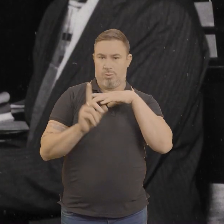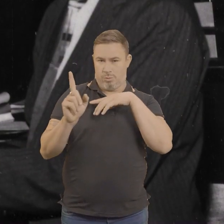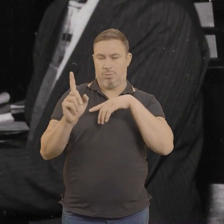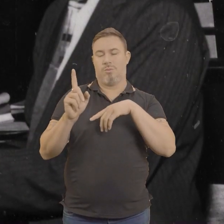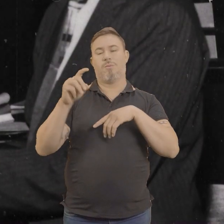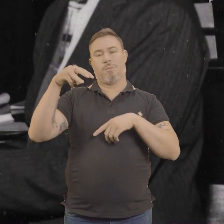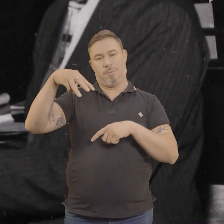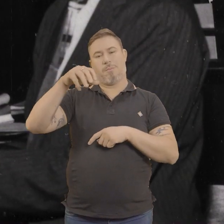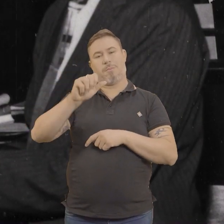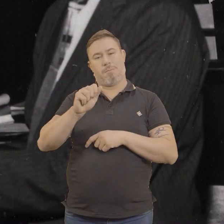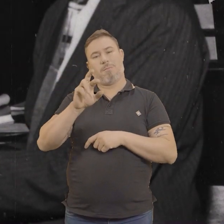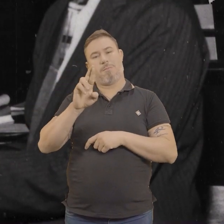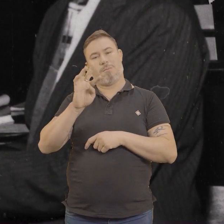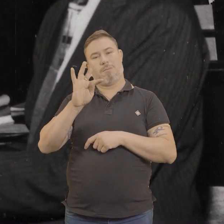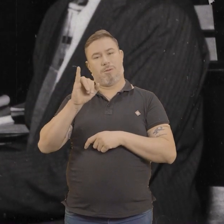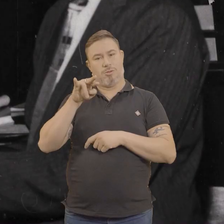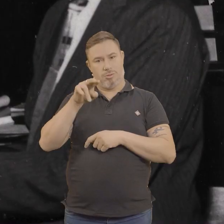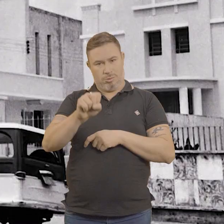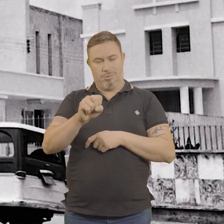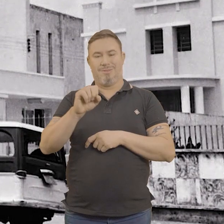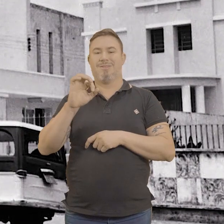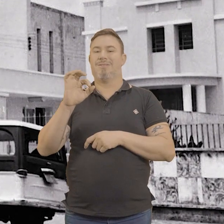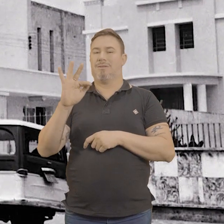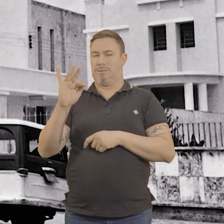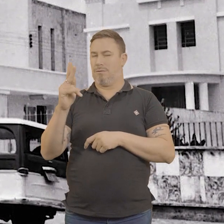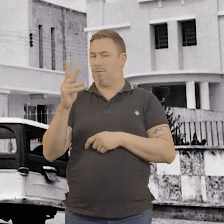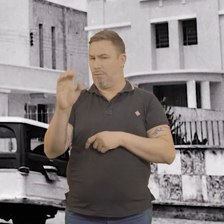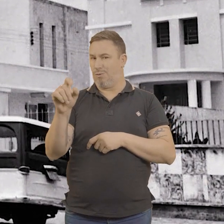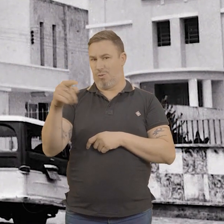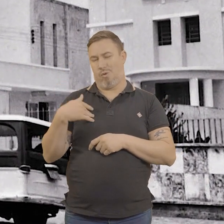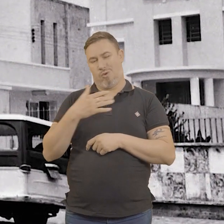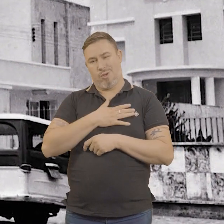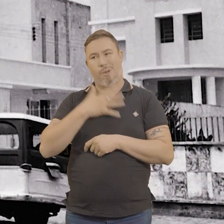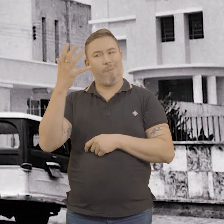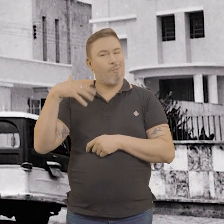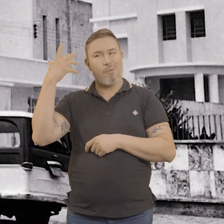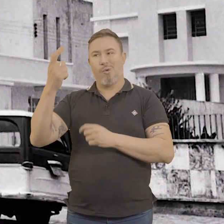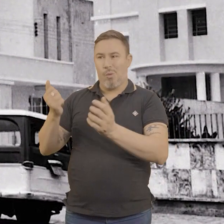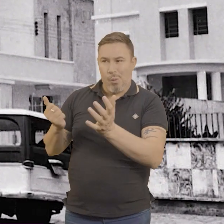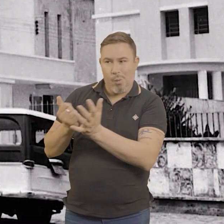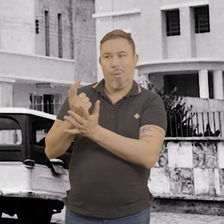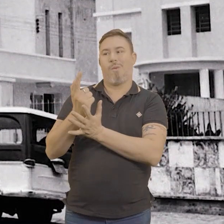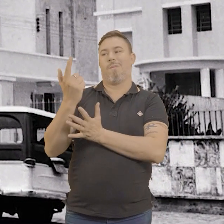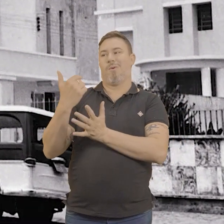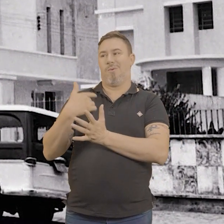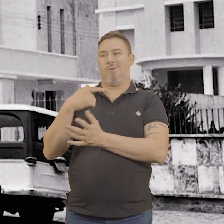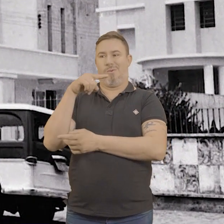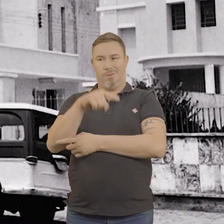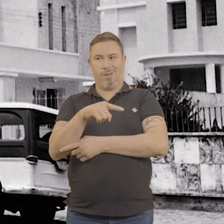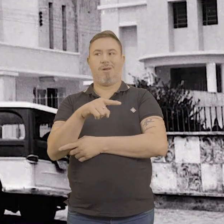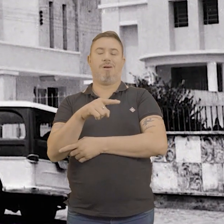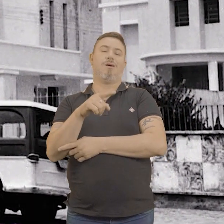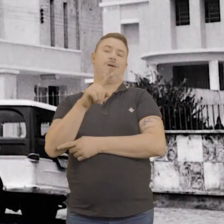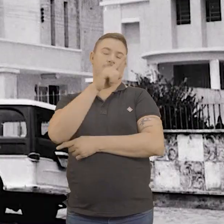professor Martins Filho, que era entusiasta da música, né? E ele comprou um prédio, reformulou, adequou o prédio